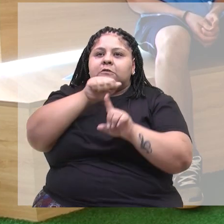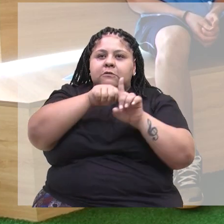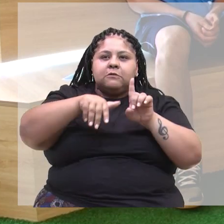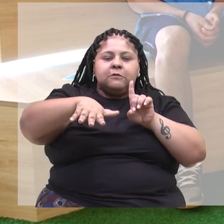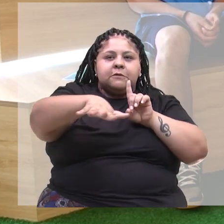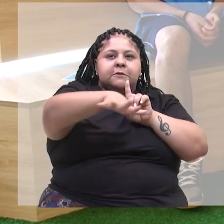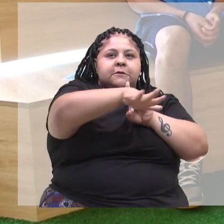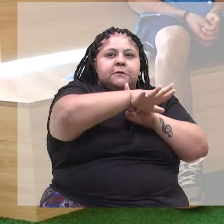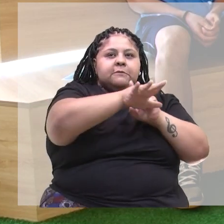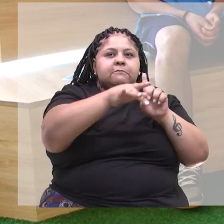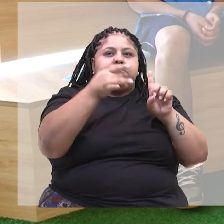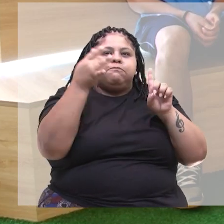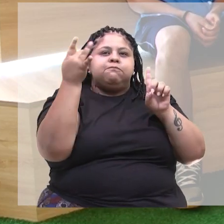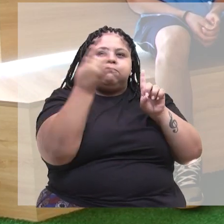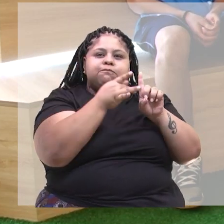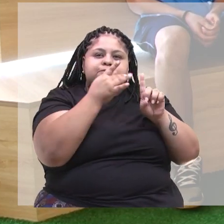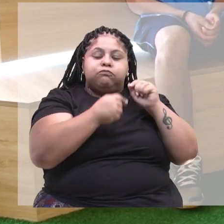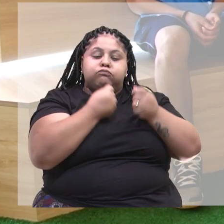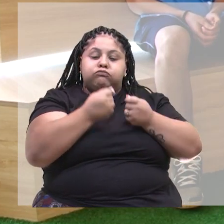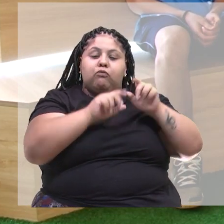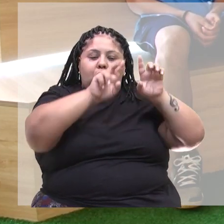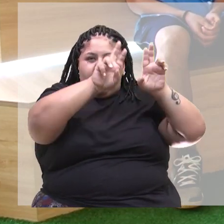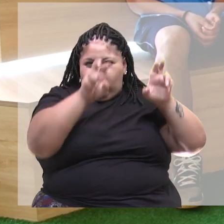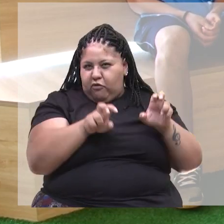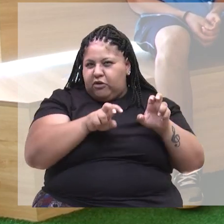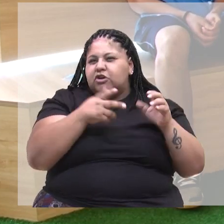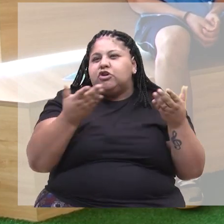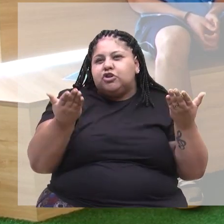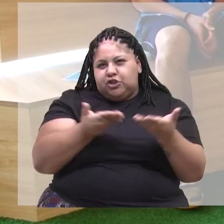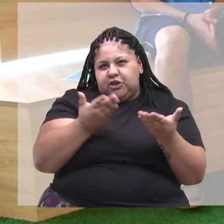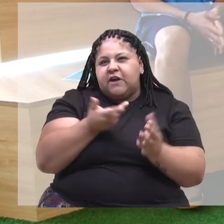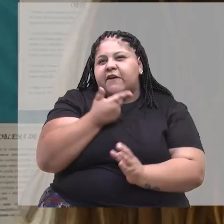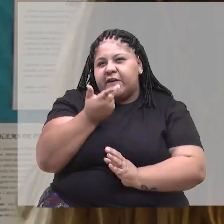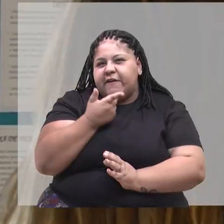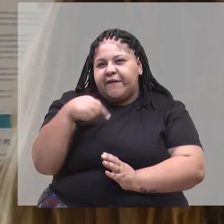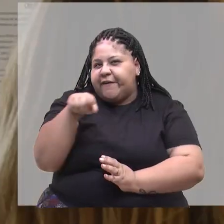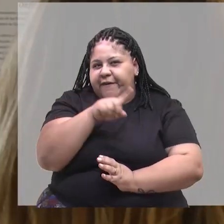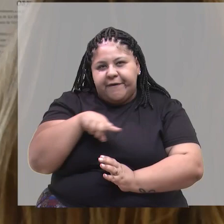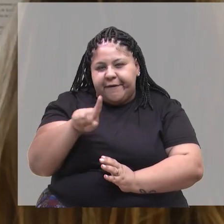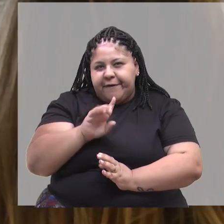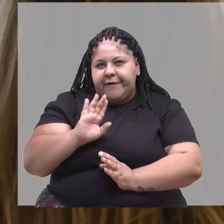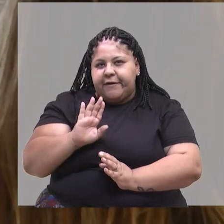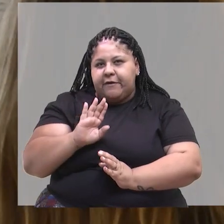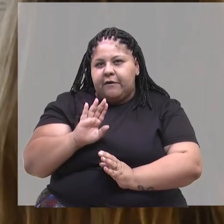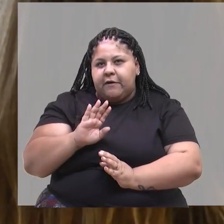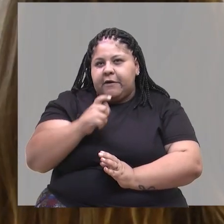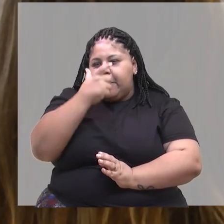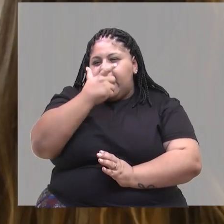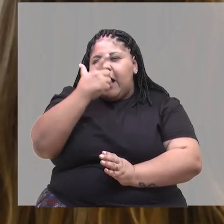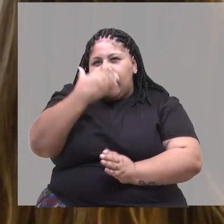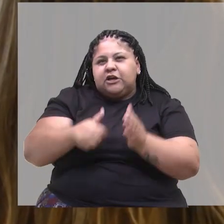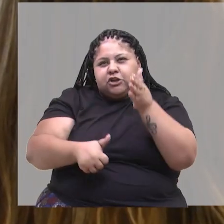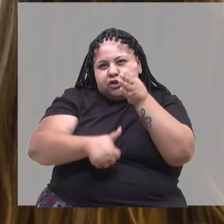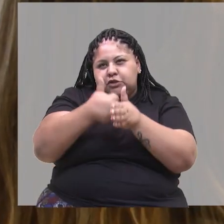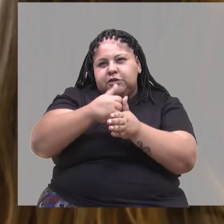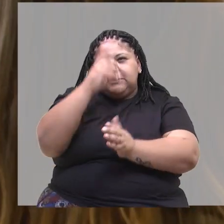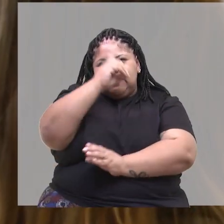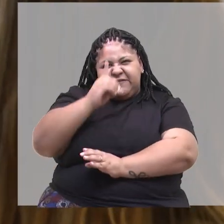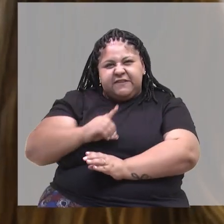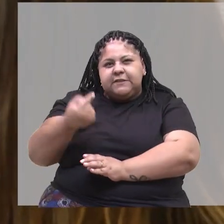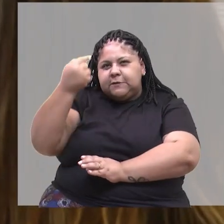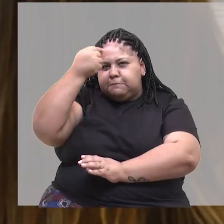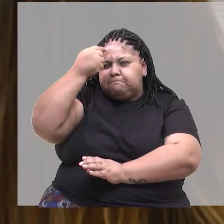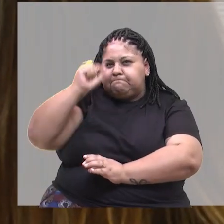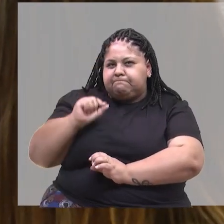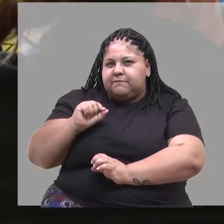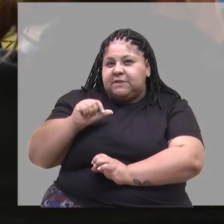sobre a sociedade capacitista, mas como é um assunto que já é meio abordado, a gente preferiu optar pela deficiência